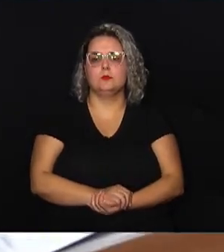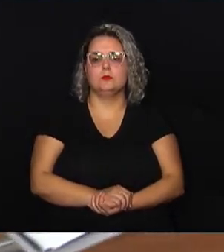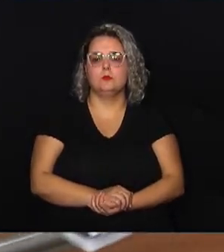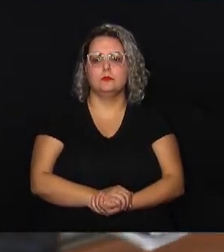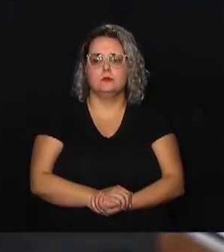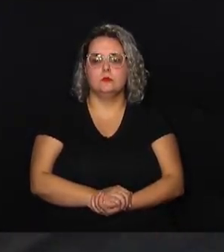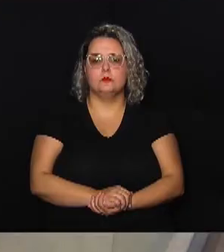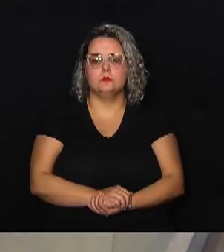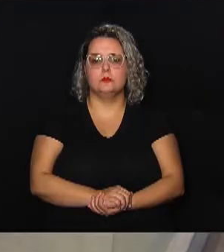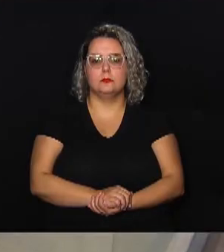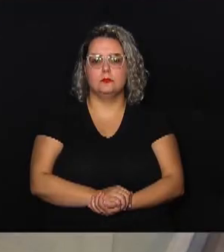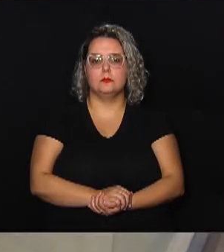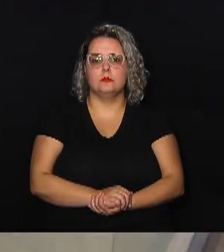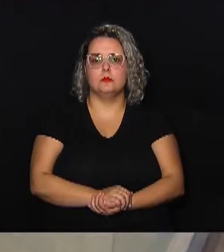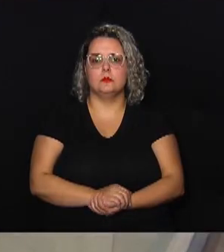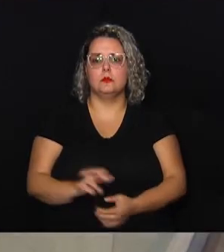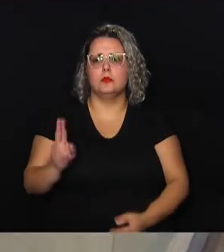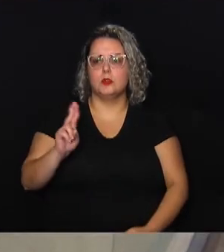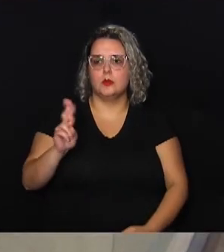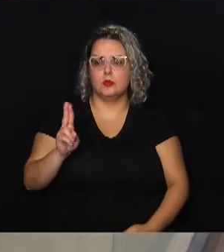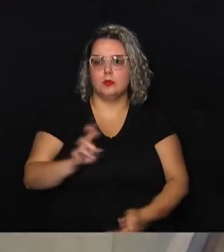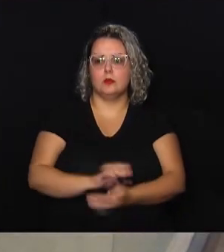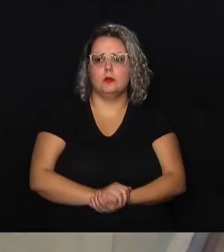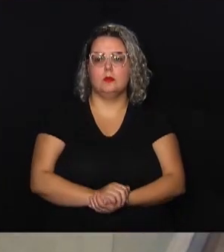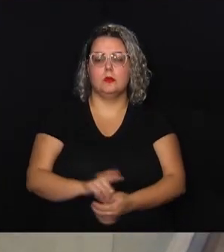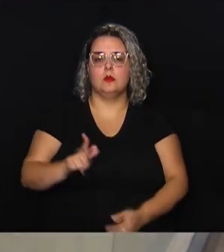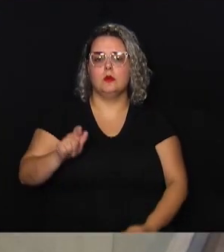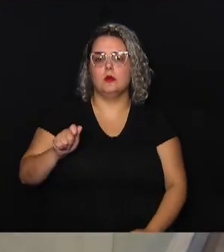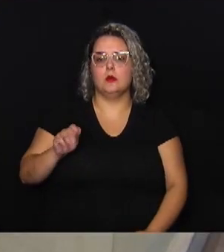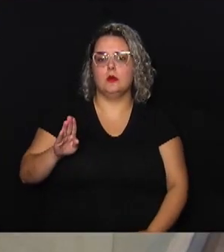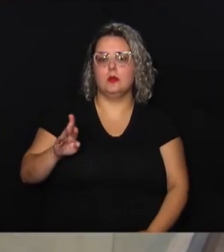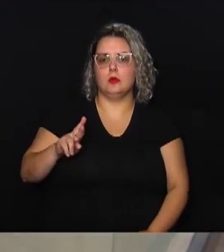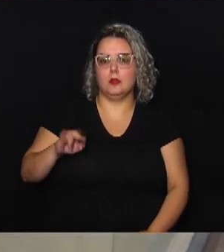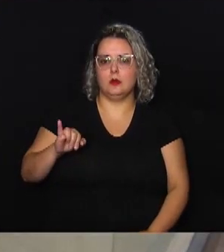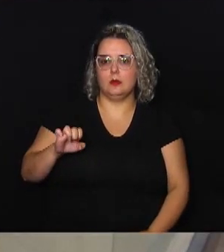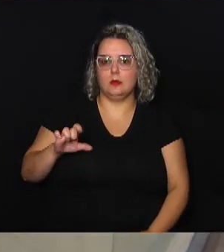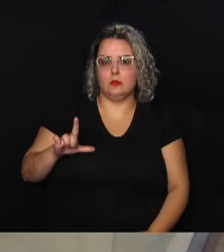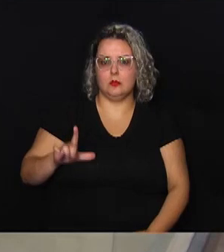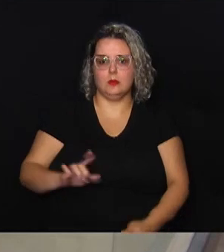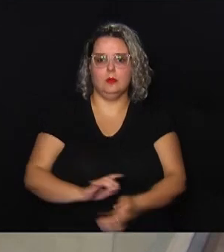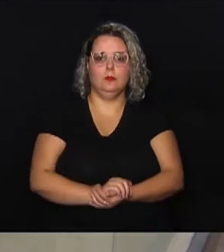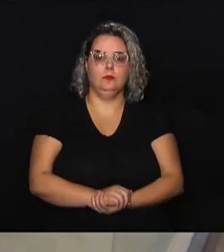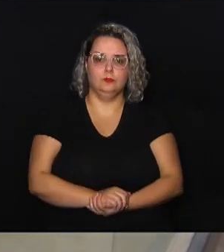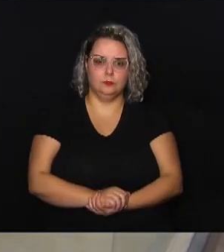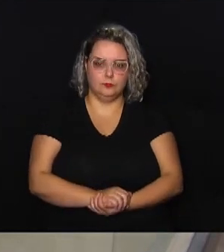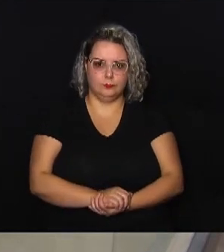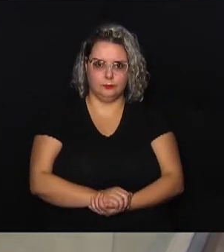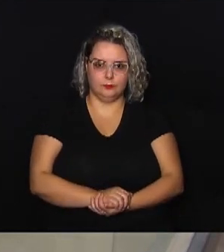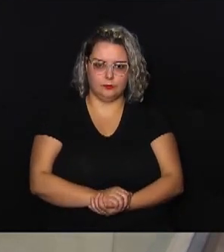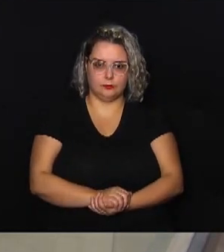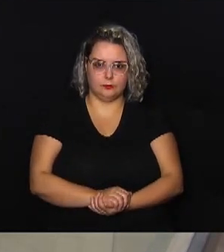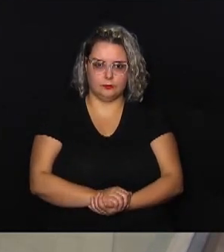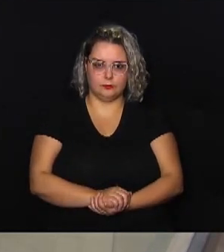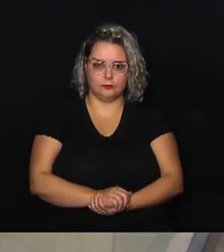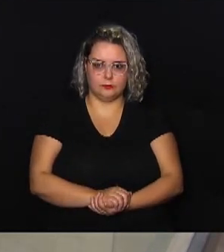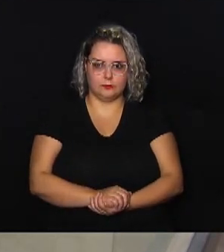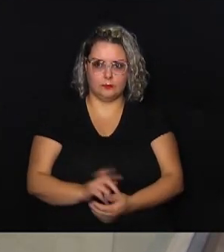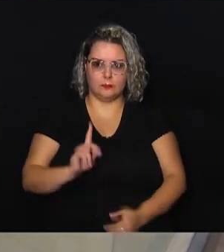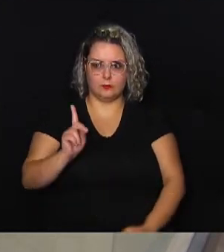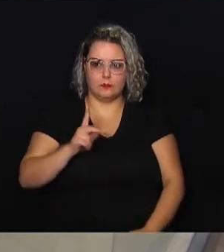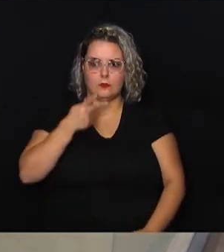Eu só gostaria de saber o seu nome, por favor. Gabriel Tortorelli Pompermayer. Gabriel. É que você não se identificou,